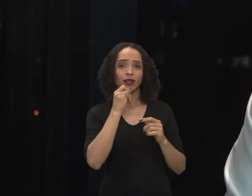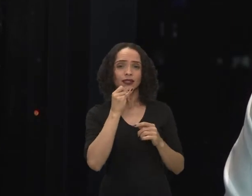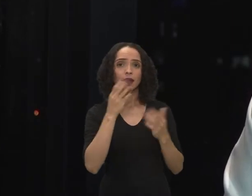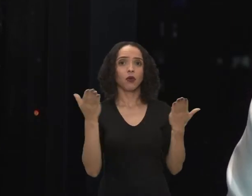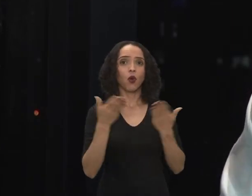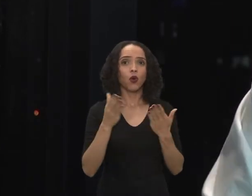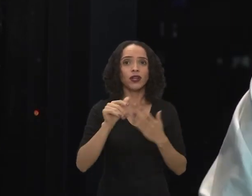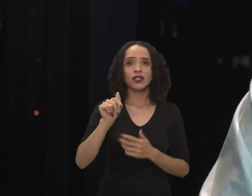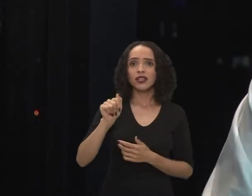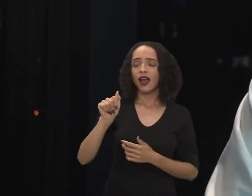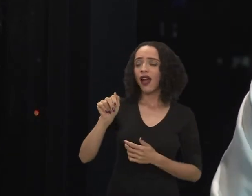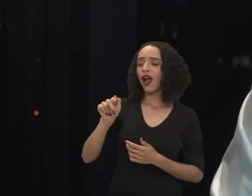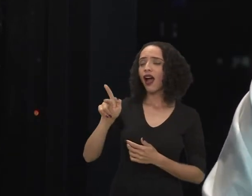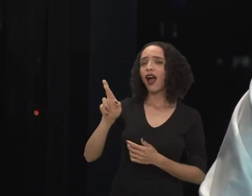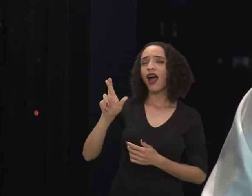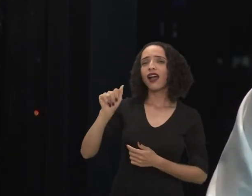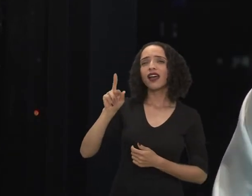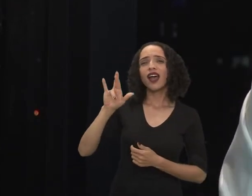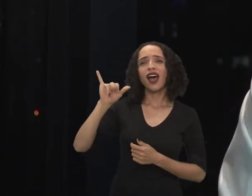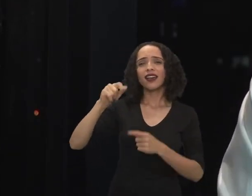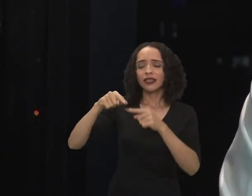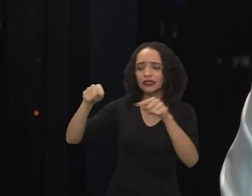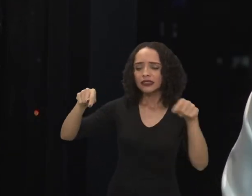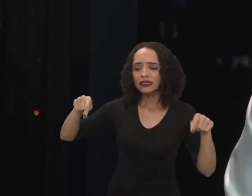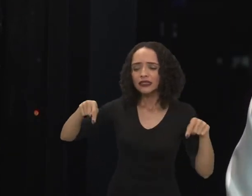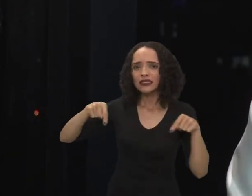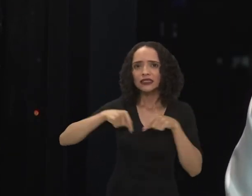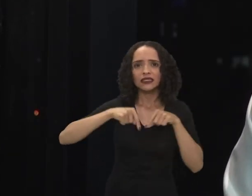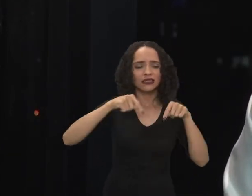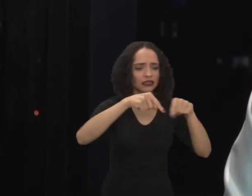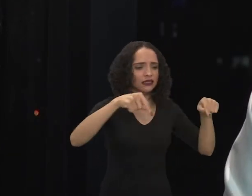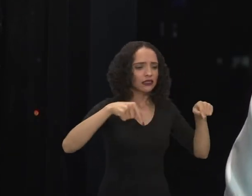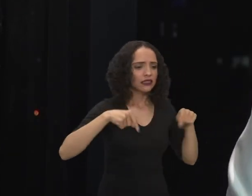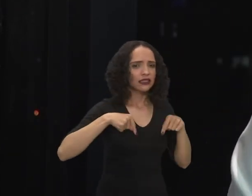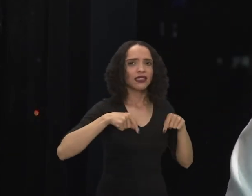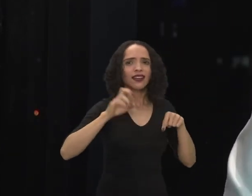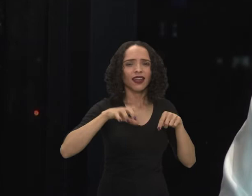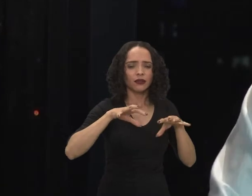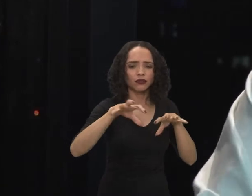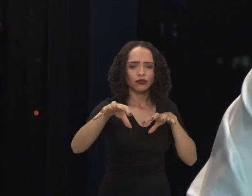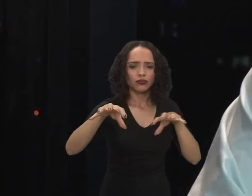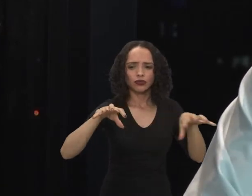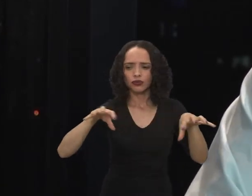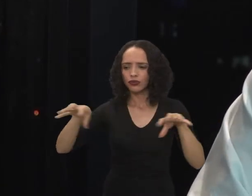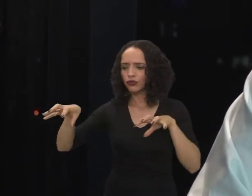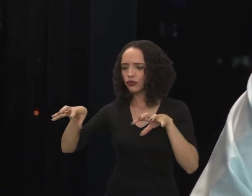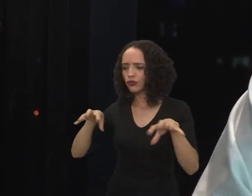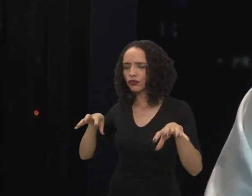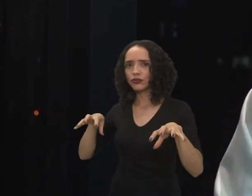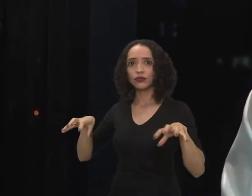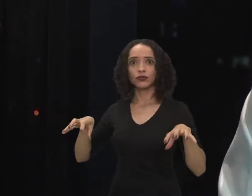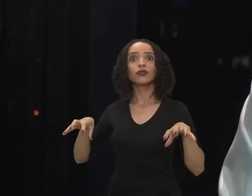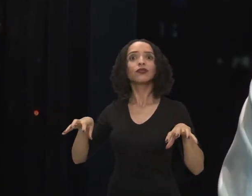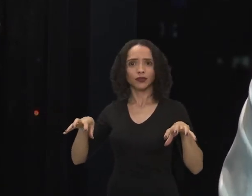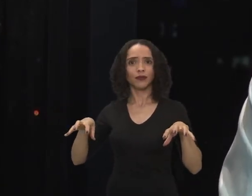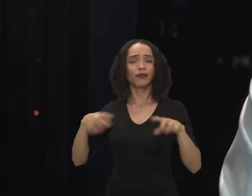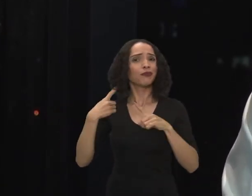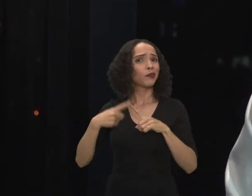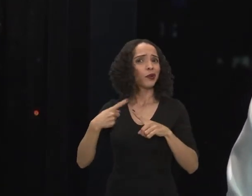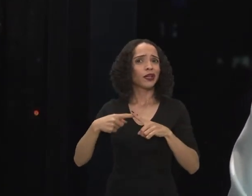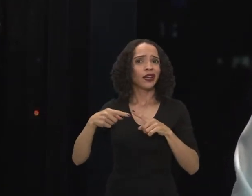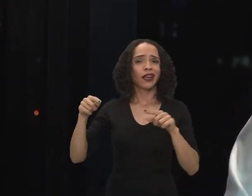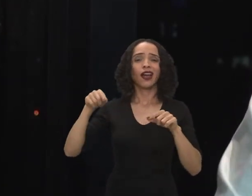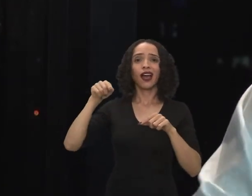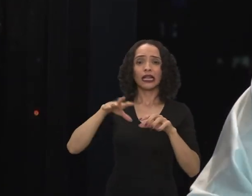no Brasil, não é só em Goiás, mas no Brasil todo, são muito concentradas. Você tem, assim, as terras estão na mão